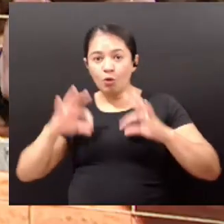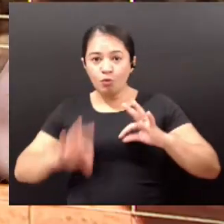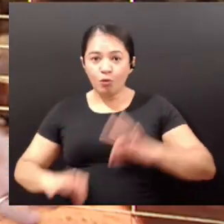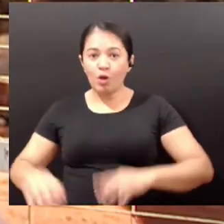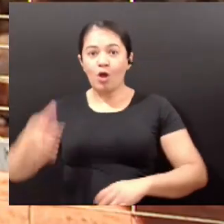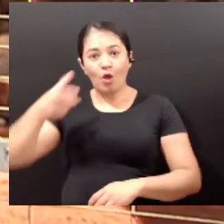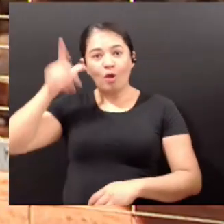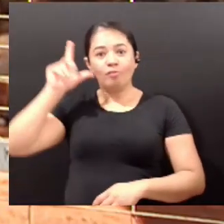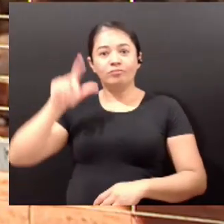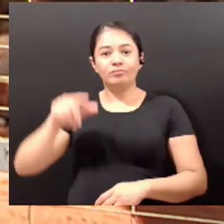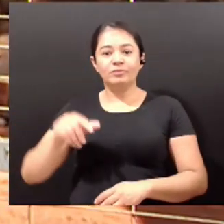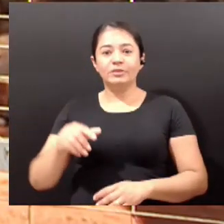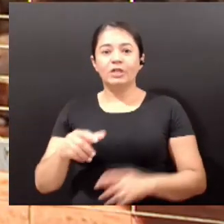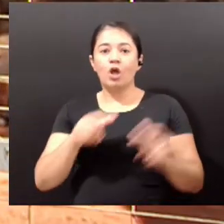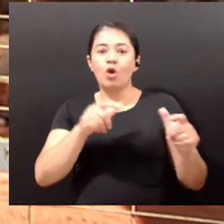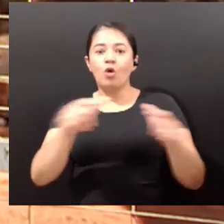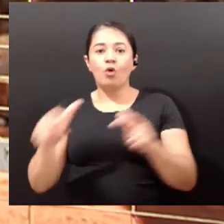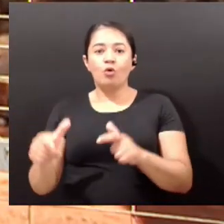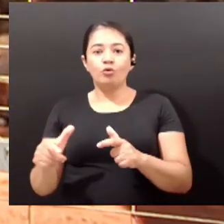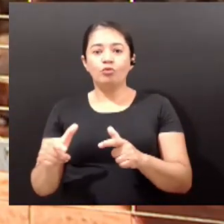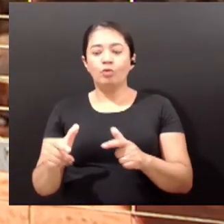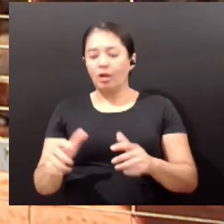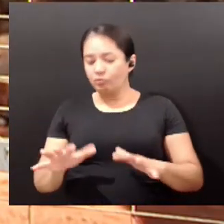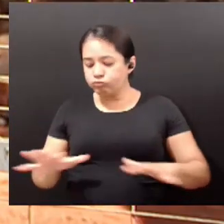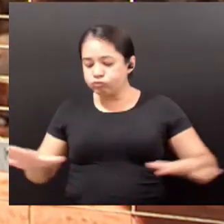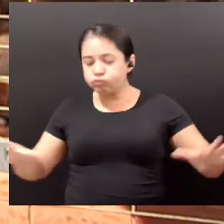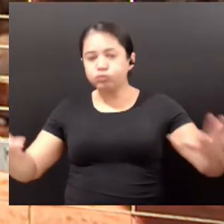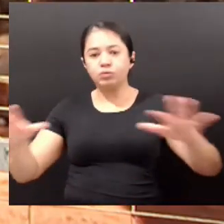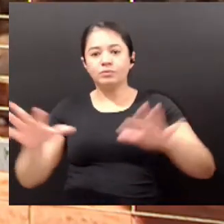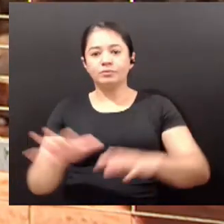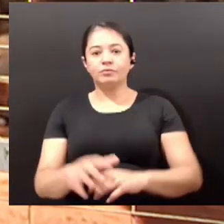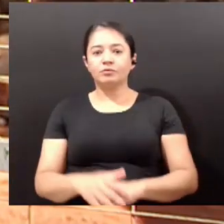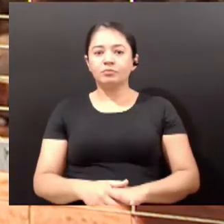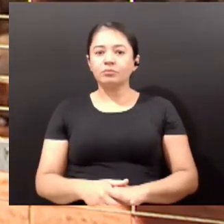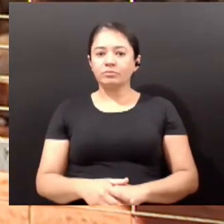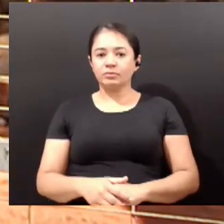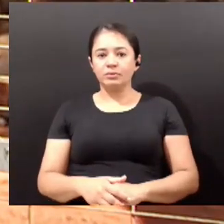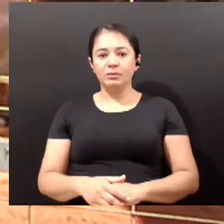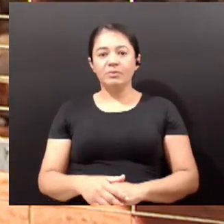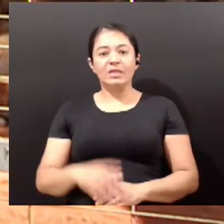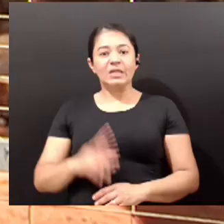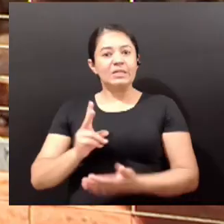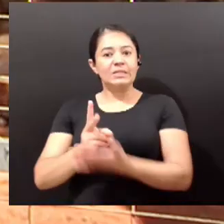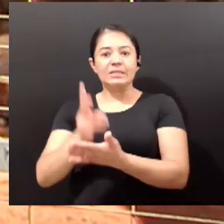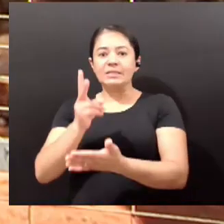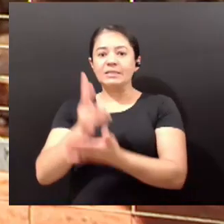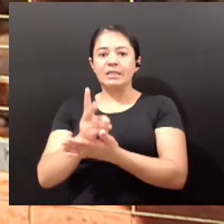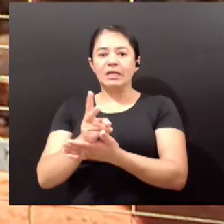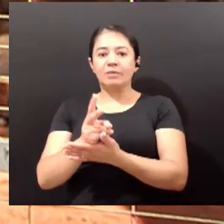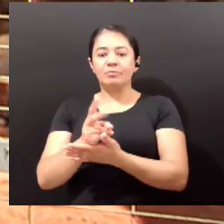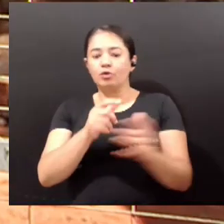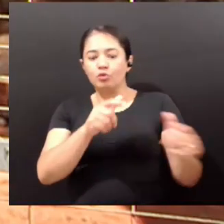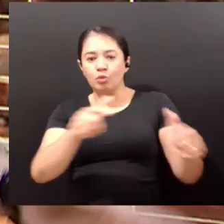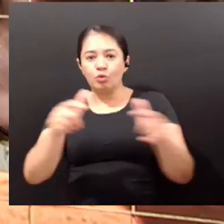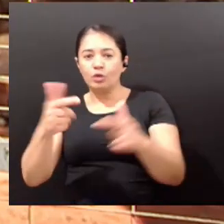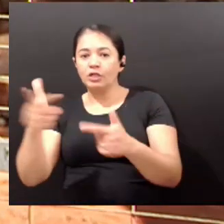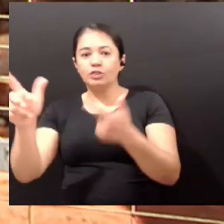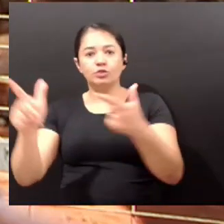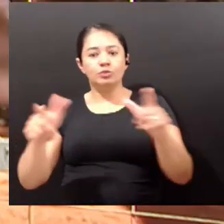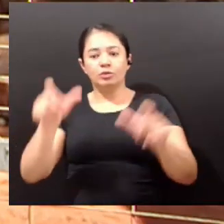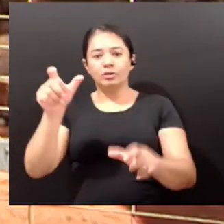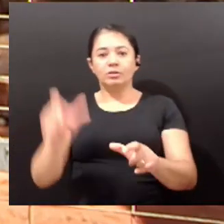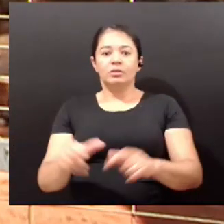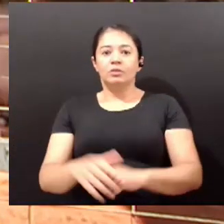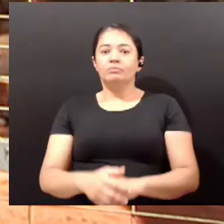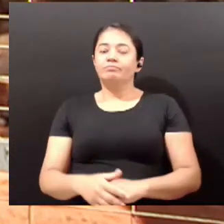ocupa um espaço muito grande, tá? Então está se sobrepondo esses territórios de outros indivíduos. Então